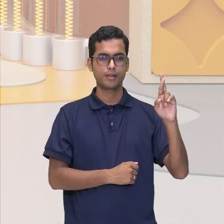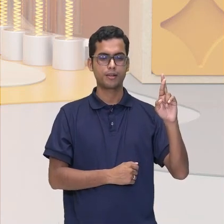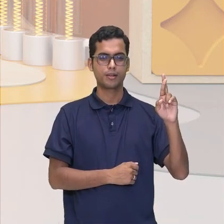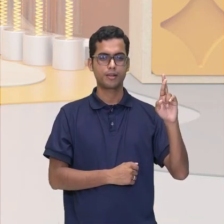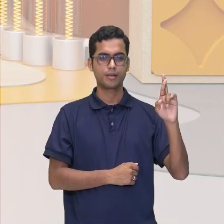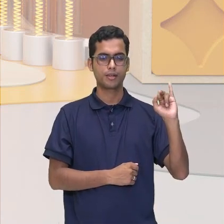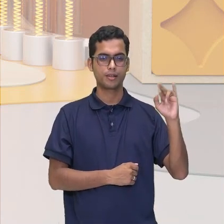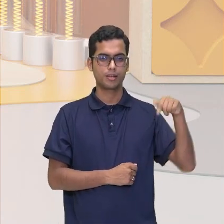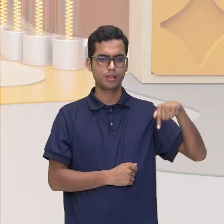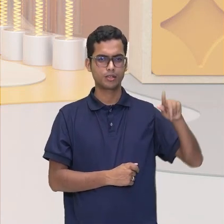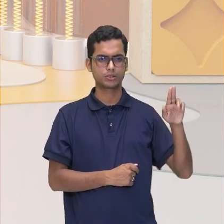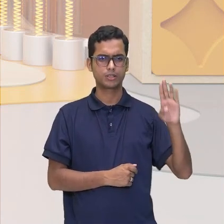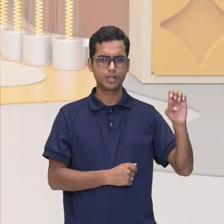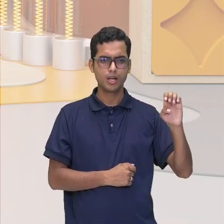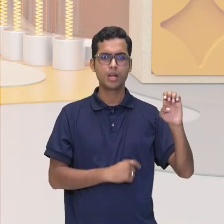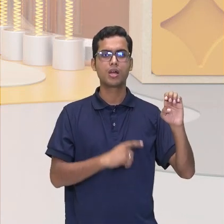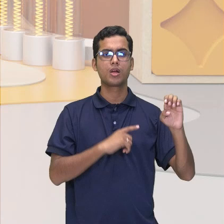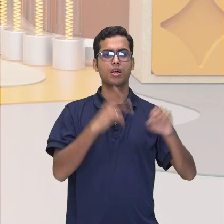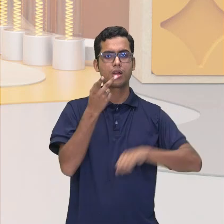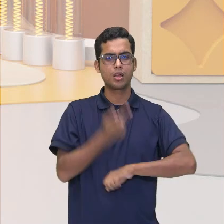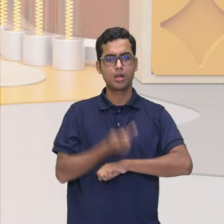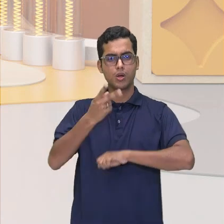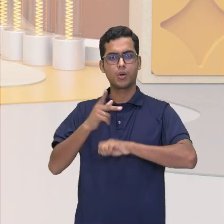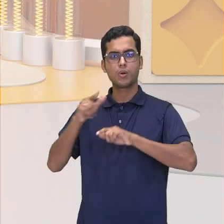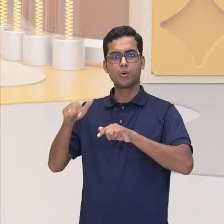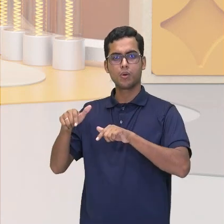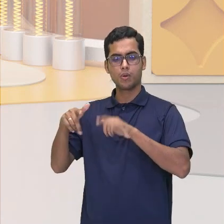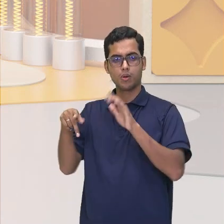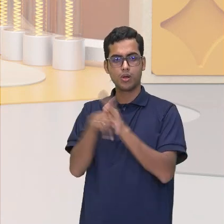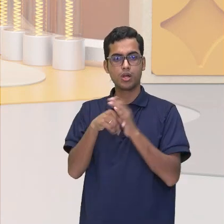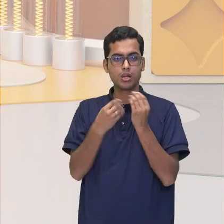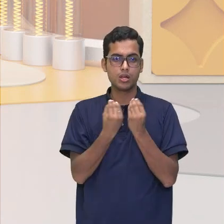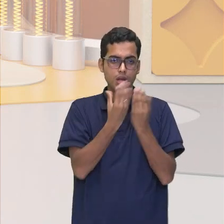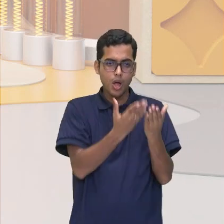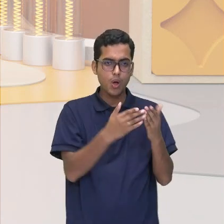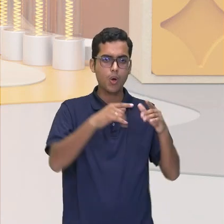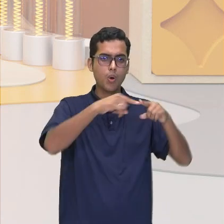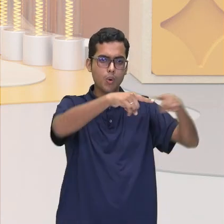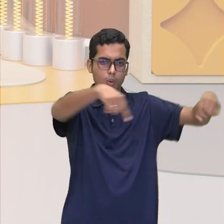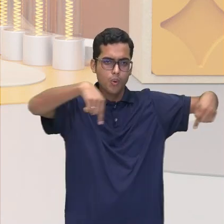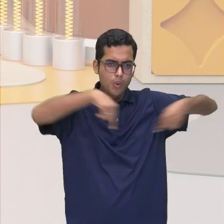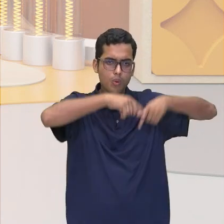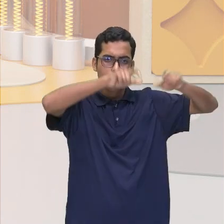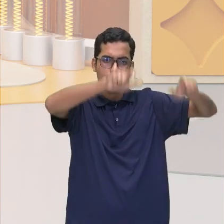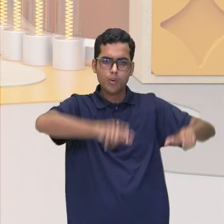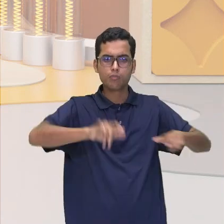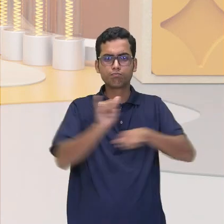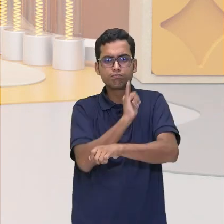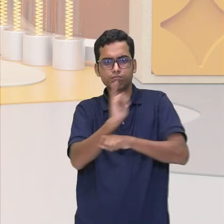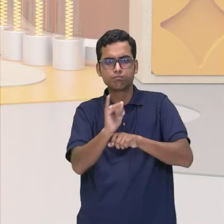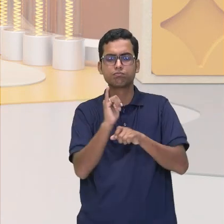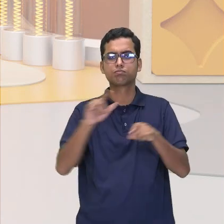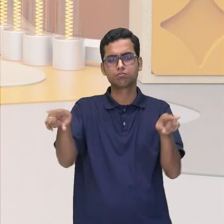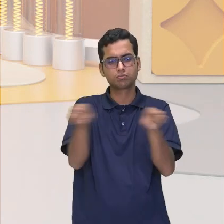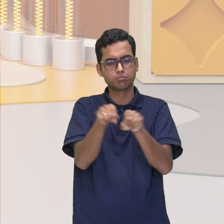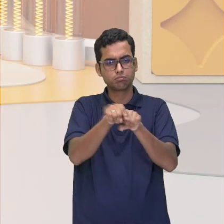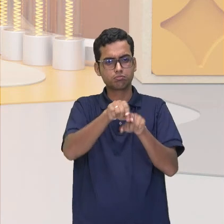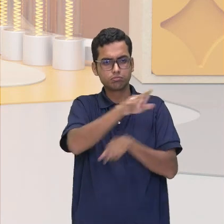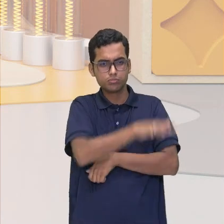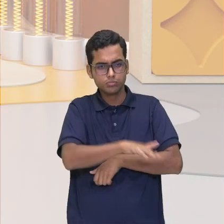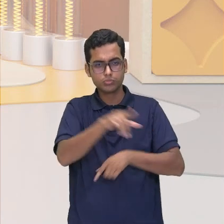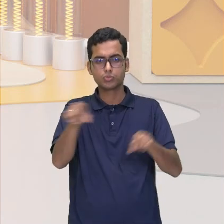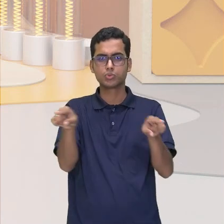de Portucale, que era um território estratégico. E, além de receber essas terras,